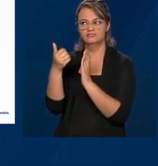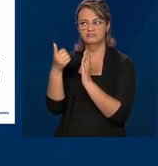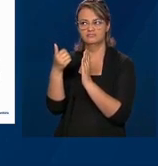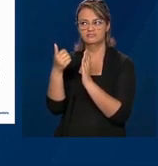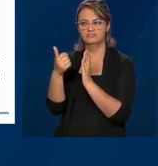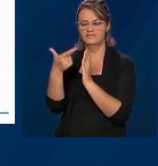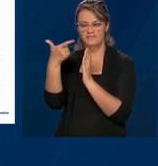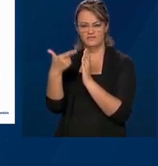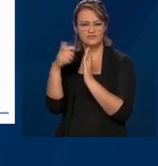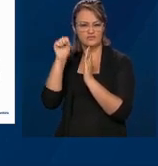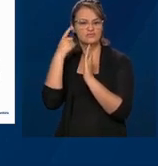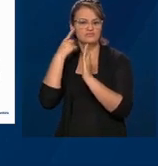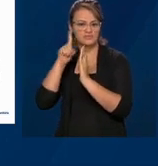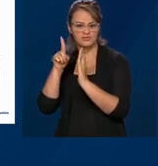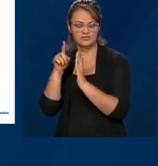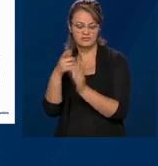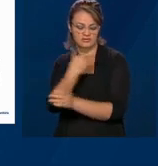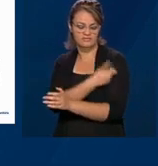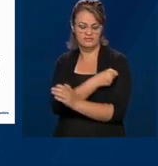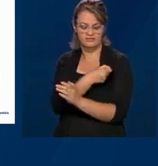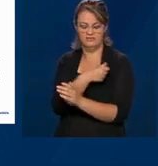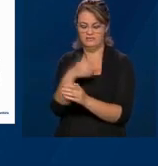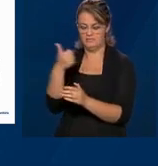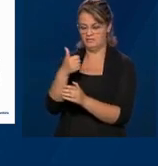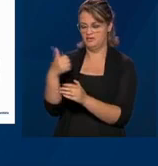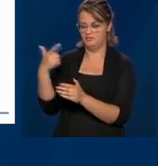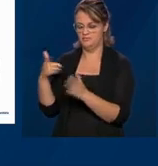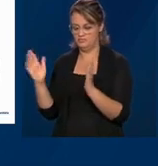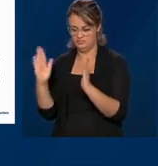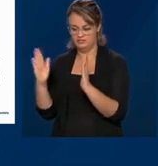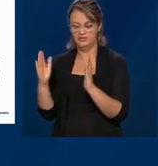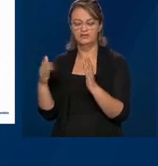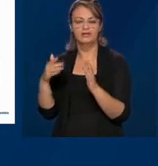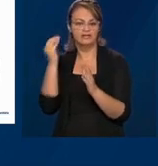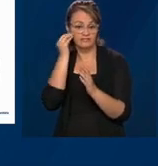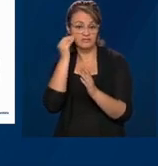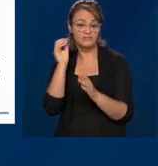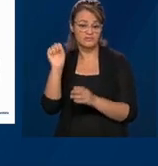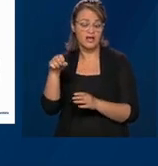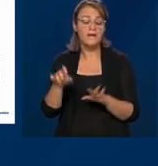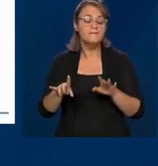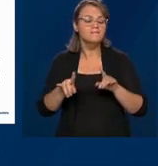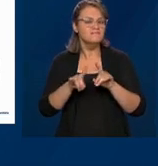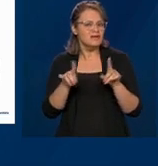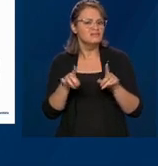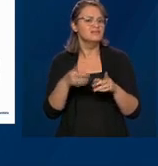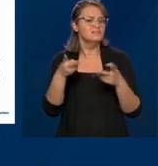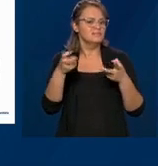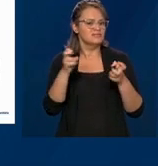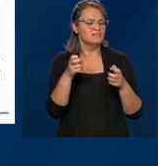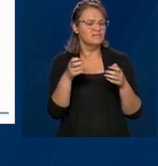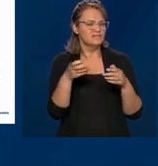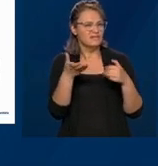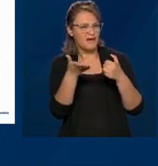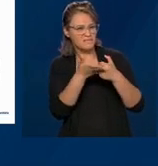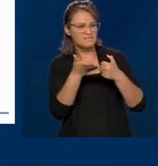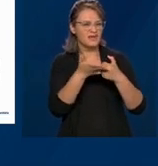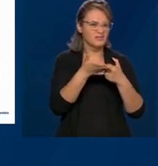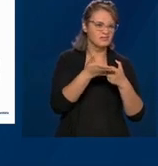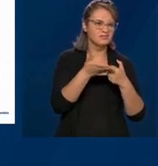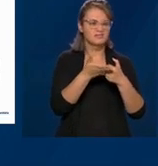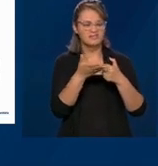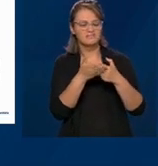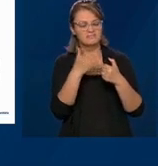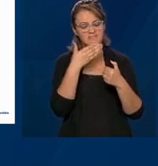o intervalo de 28 dias entre a primeira e a segunda dose, o Instituto Butantan propôs essa margem, né,